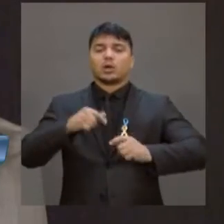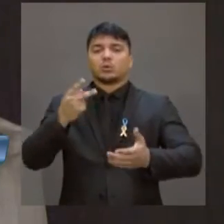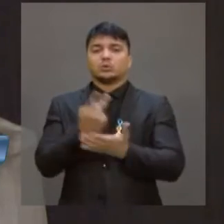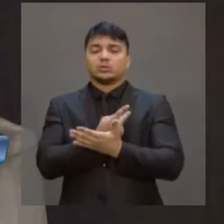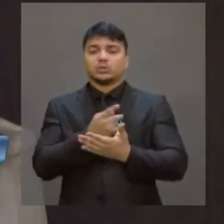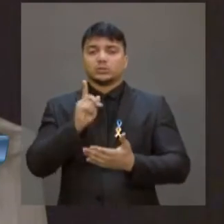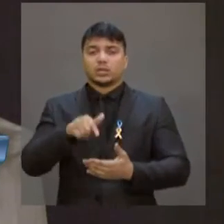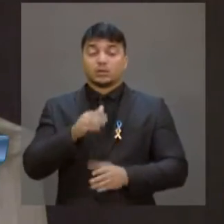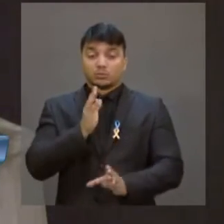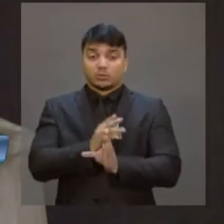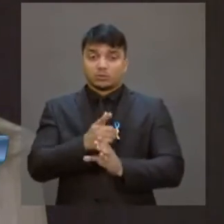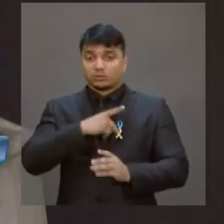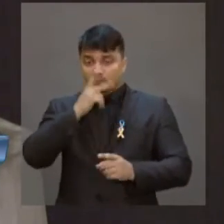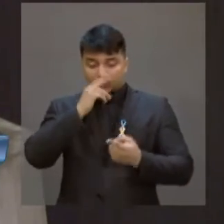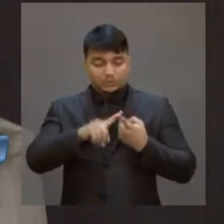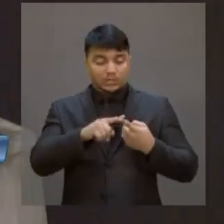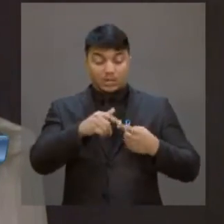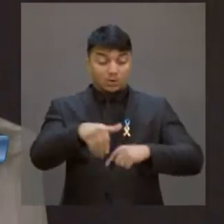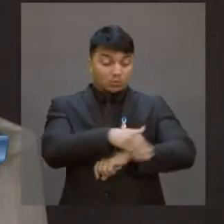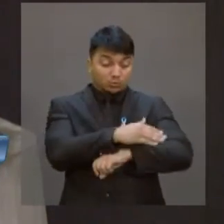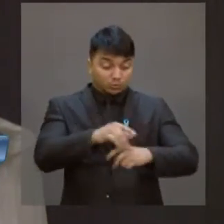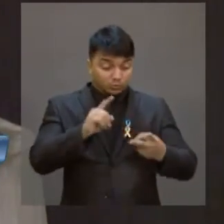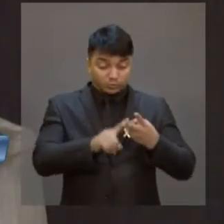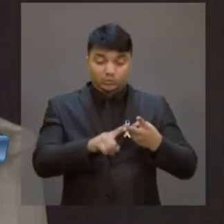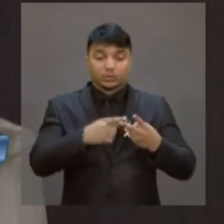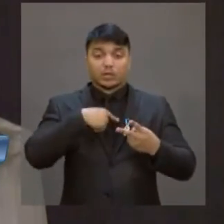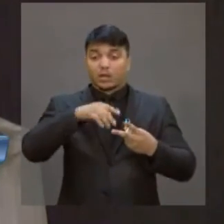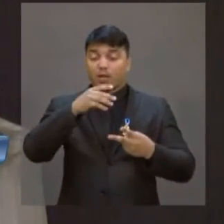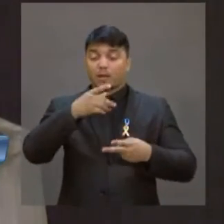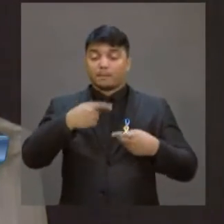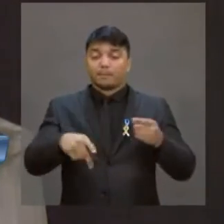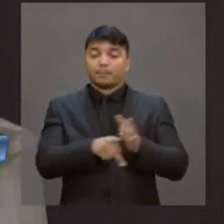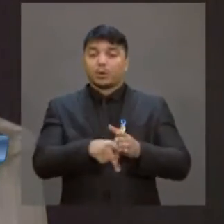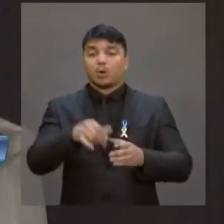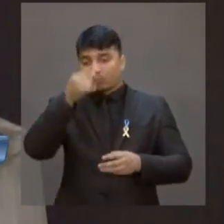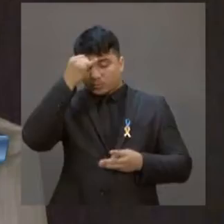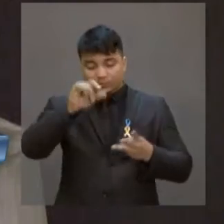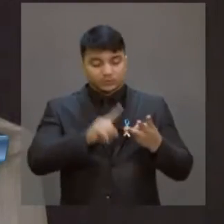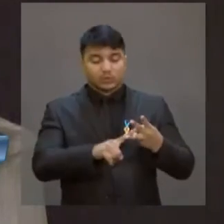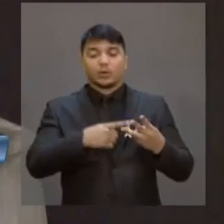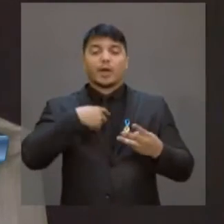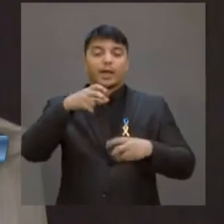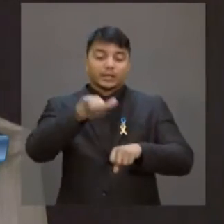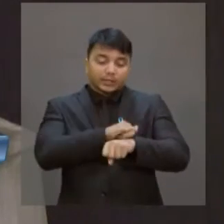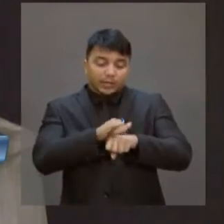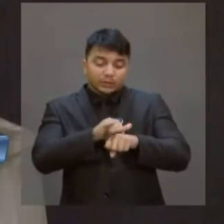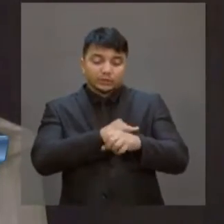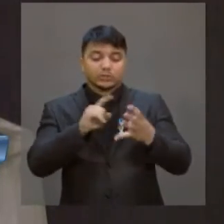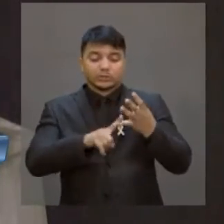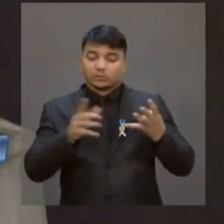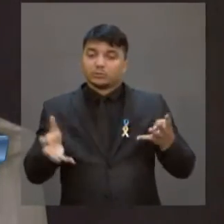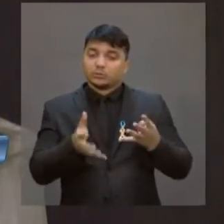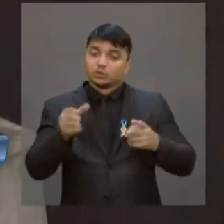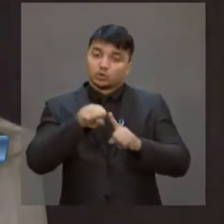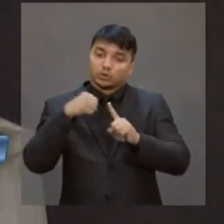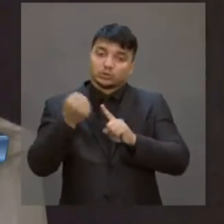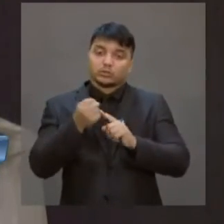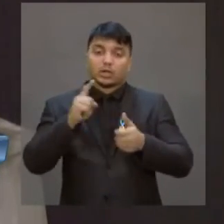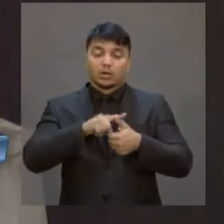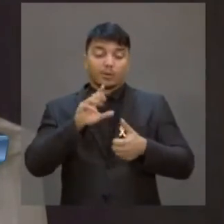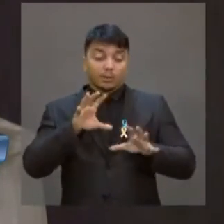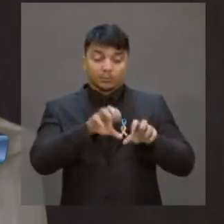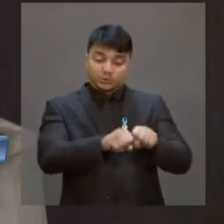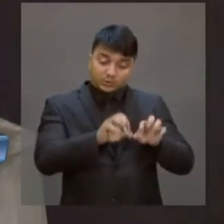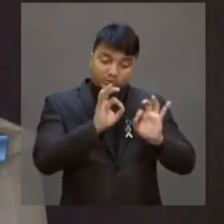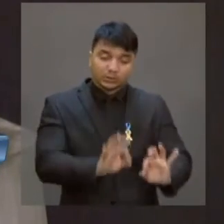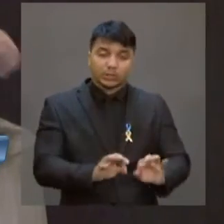de qualificação urbana, políticas de prevenção, políticas de inteligência, promoção social, repressão